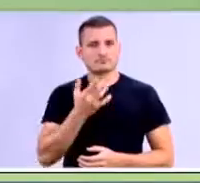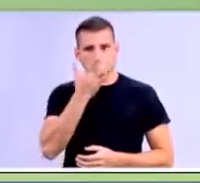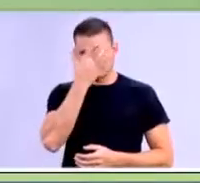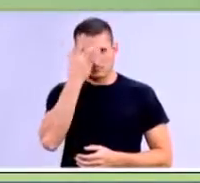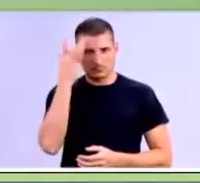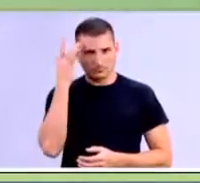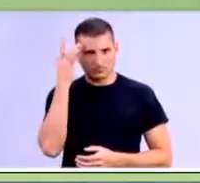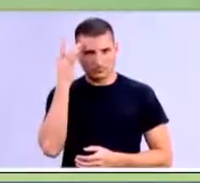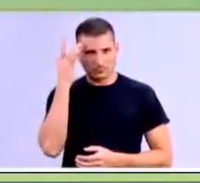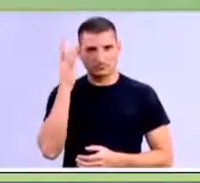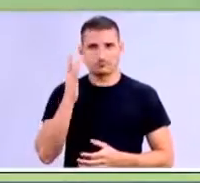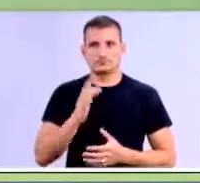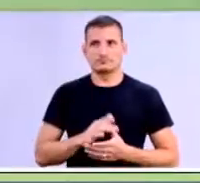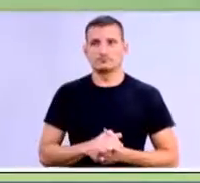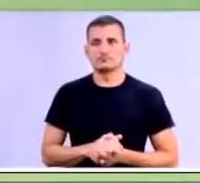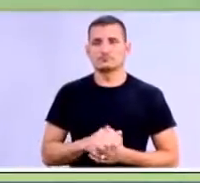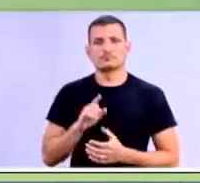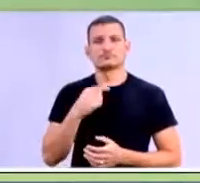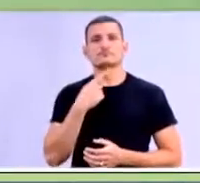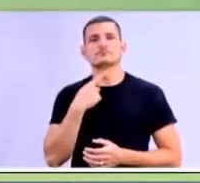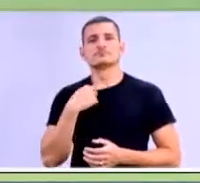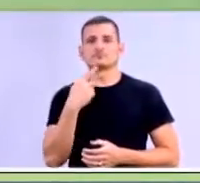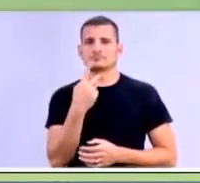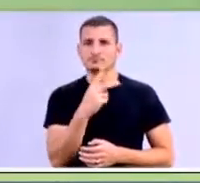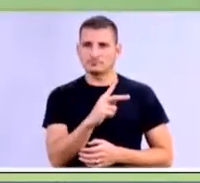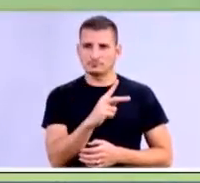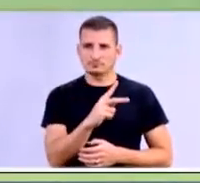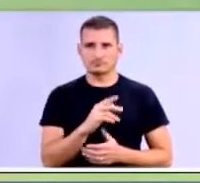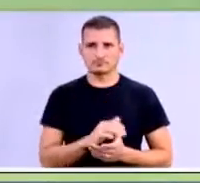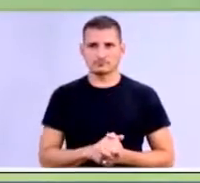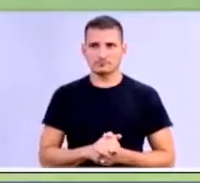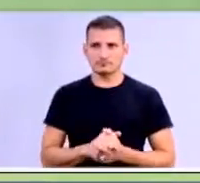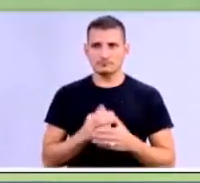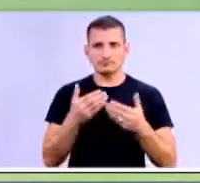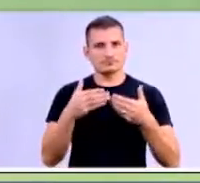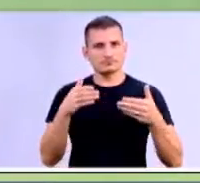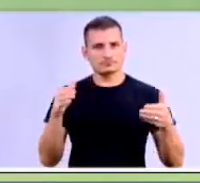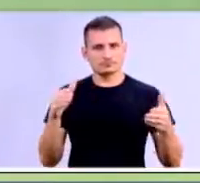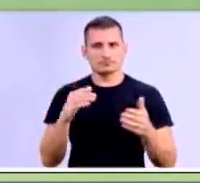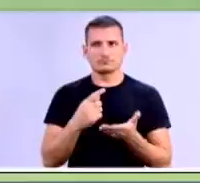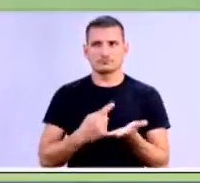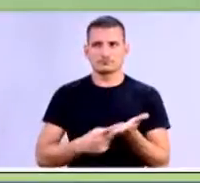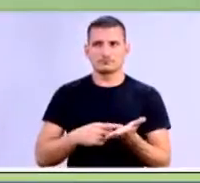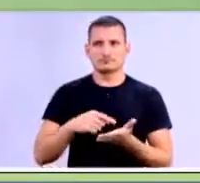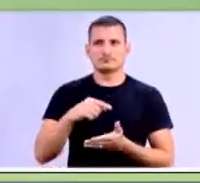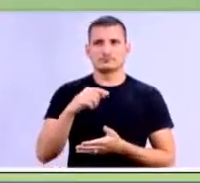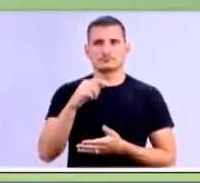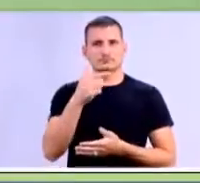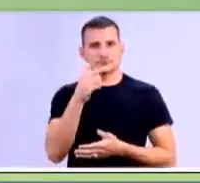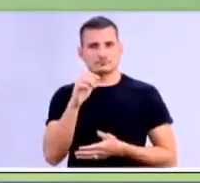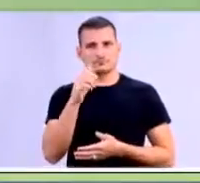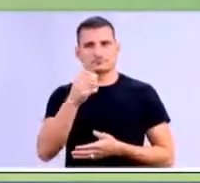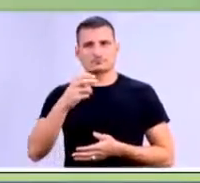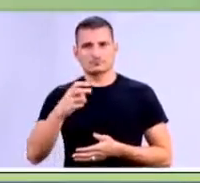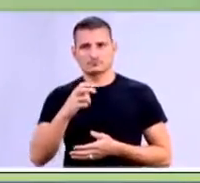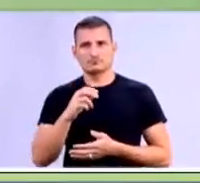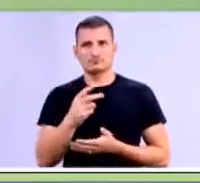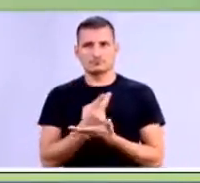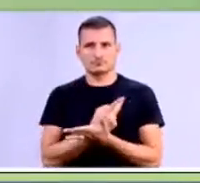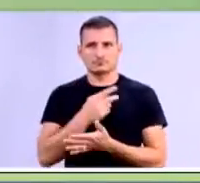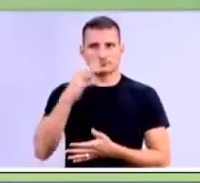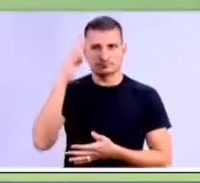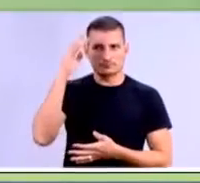fermento na massa, esse é o desejo da campanha. A abertura da campanha da Fraternidade 2015 ocorreu nesta quarta, na sede